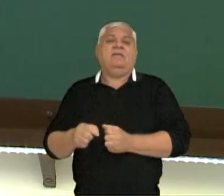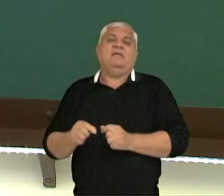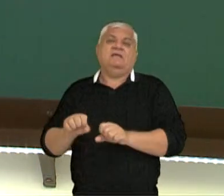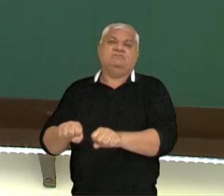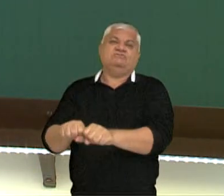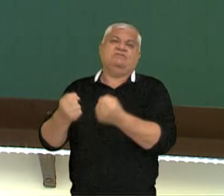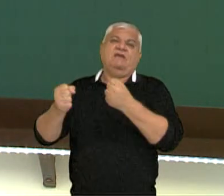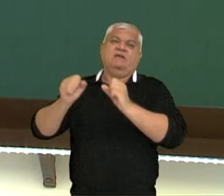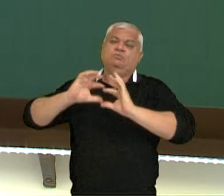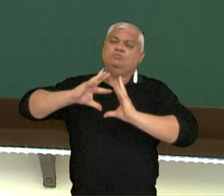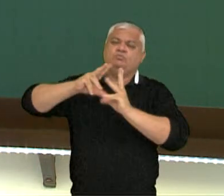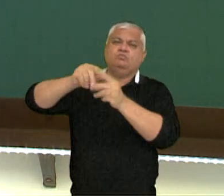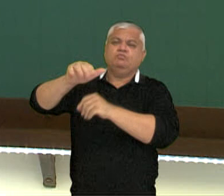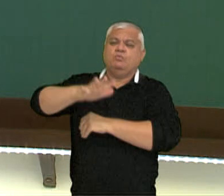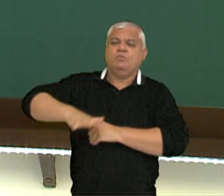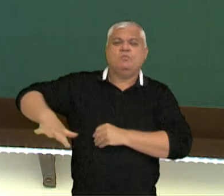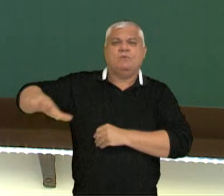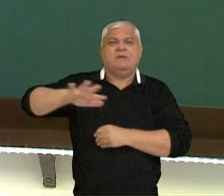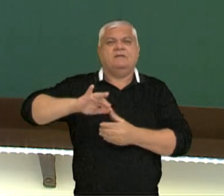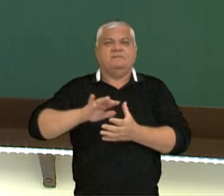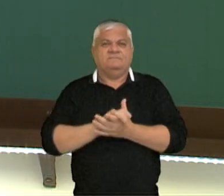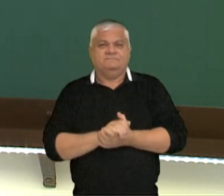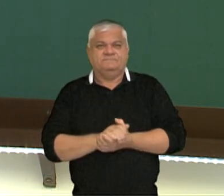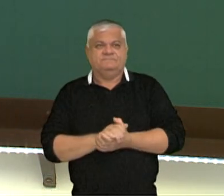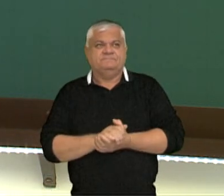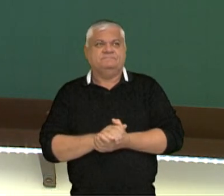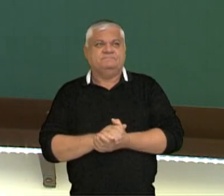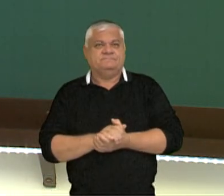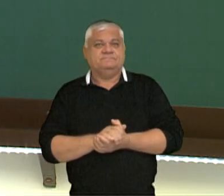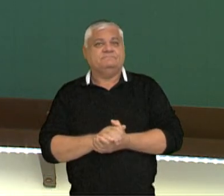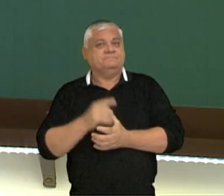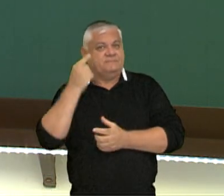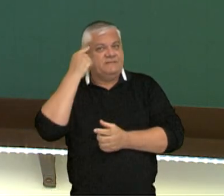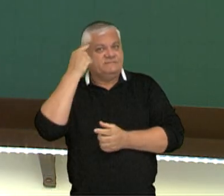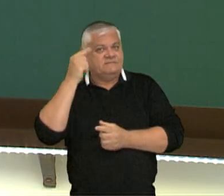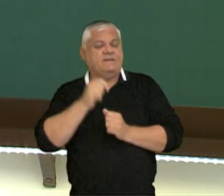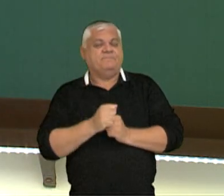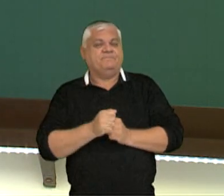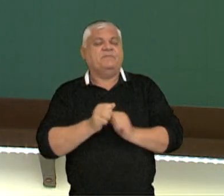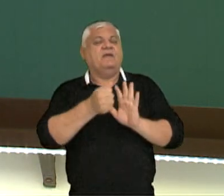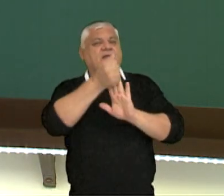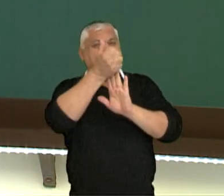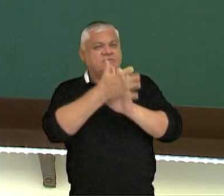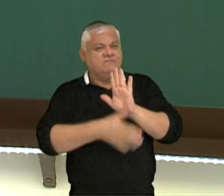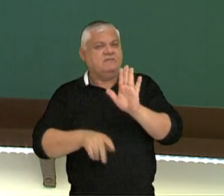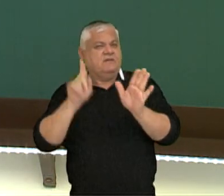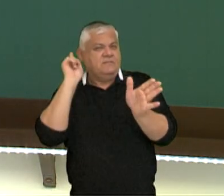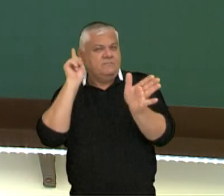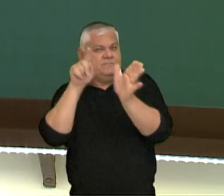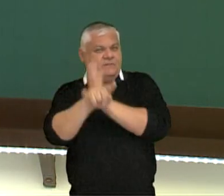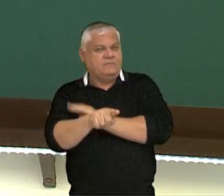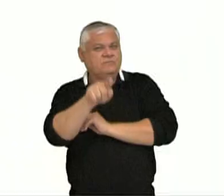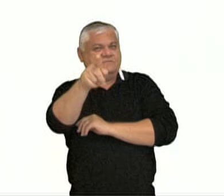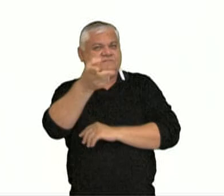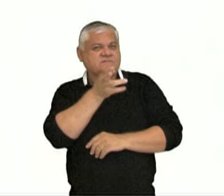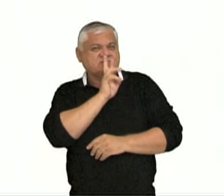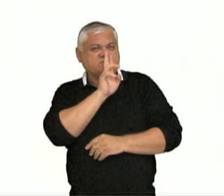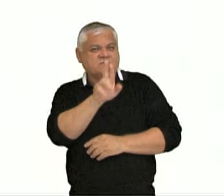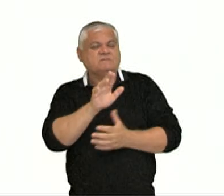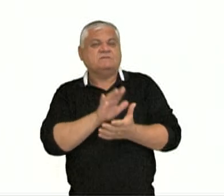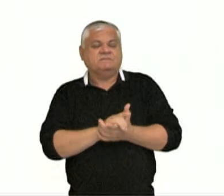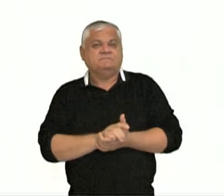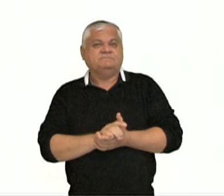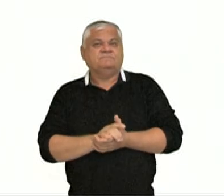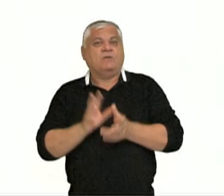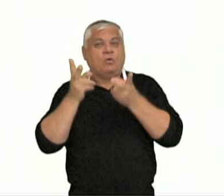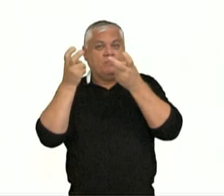prejudica todos esses ambientes, né? Então, é importante a gente pensar. E aí, mais uma perguntinha para vocês responderem ali, observando